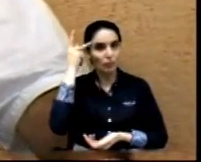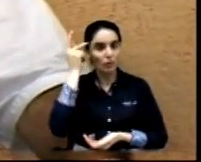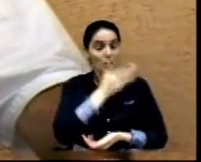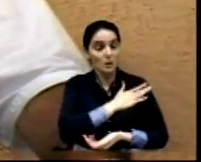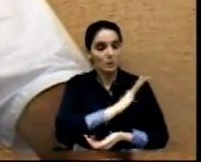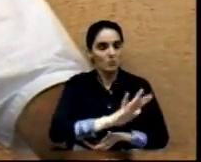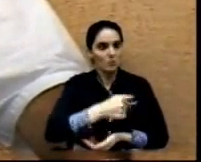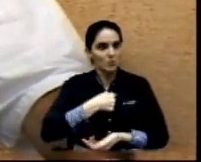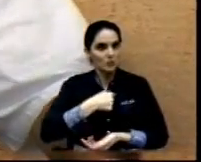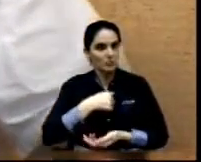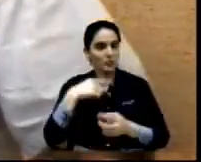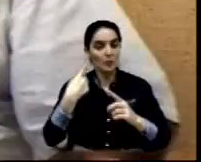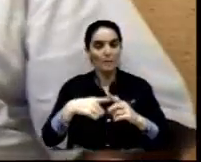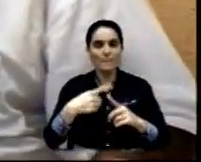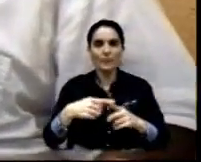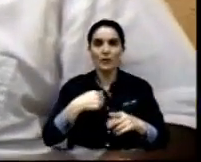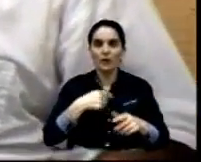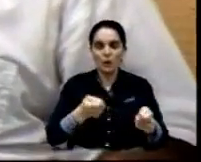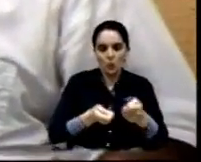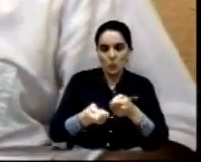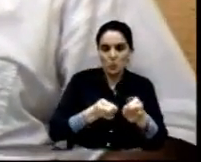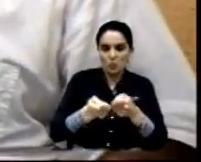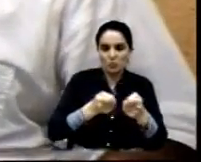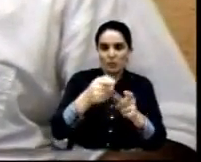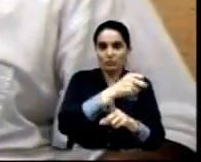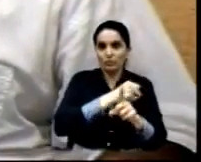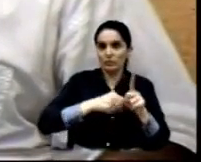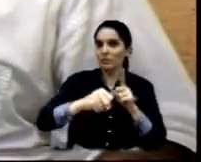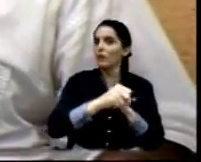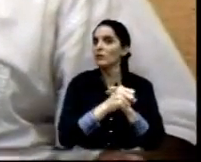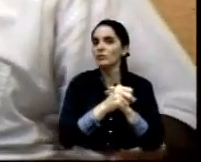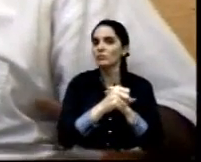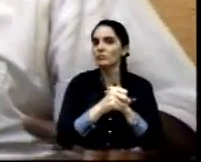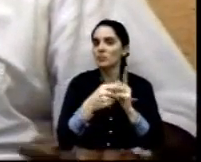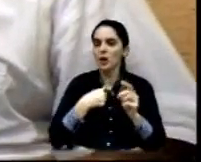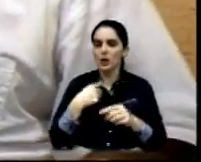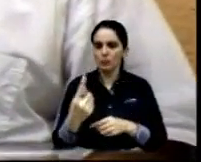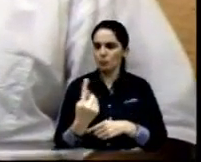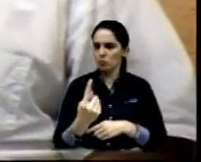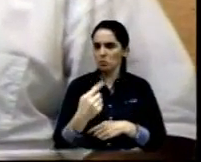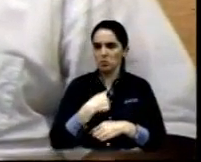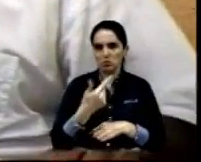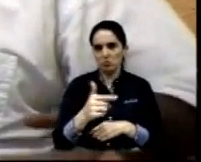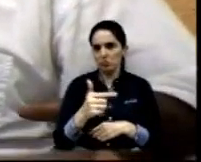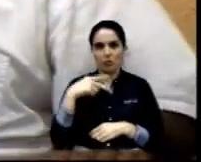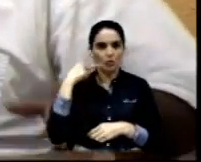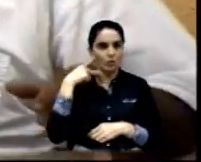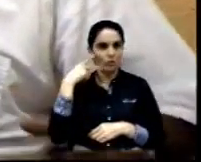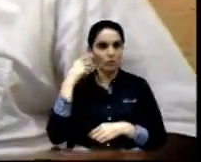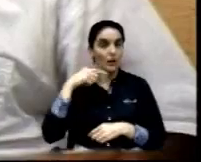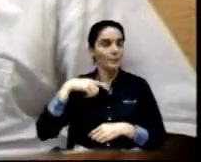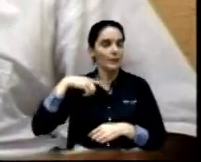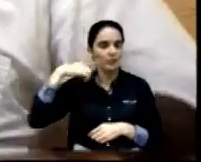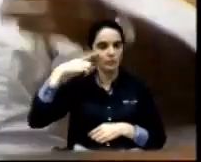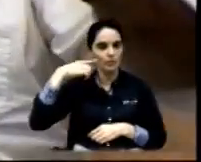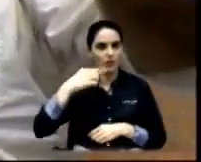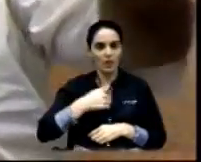falo de modo precário por quê? Porque eu não tenho uma equipe, eu sou sozinho. Eu não tenho um advogado, eu não tenho um